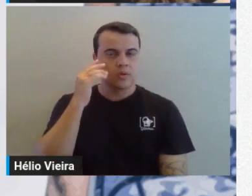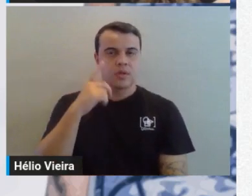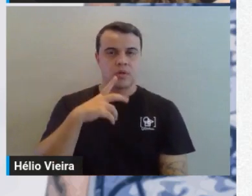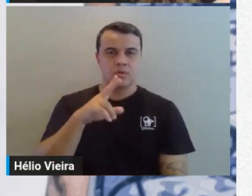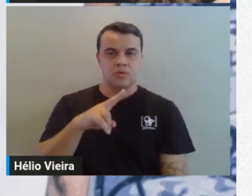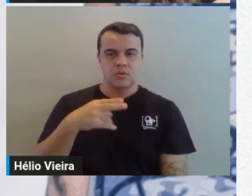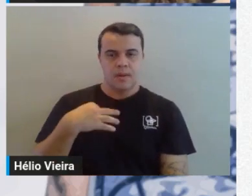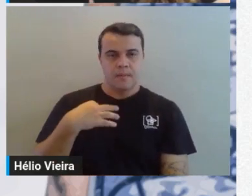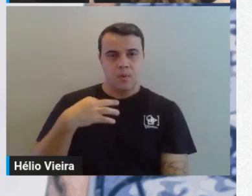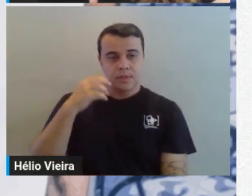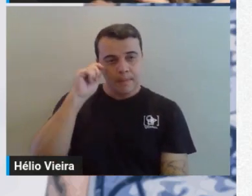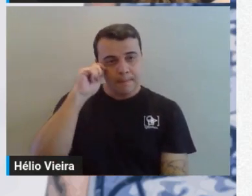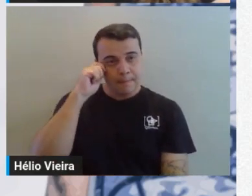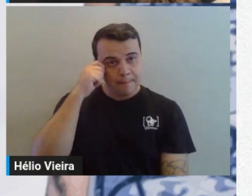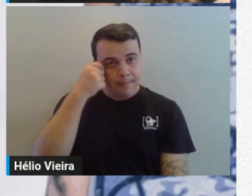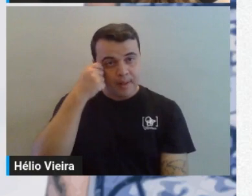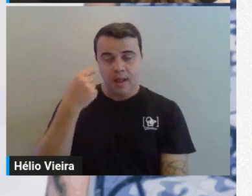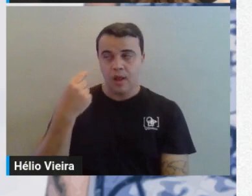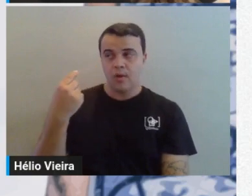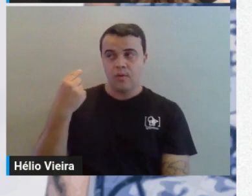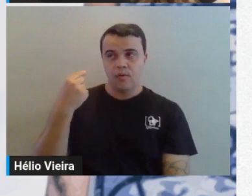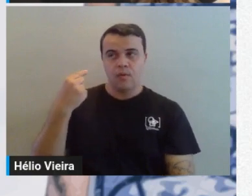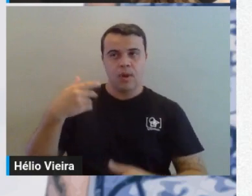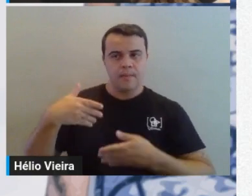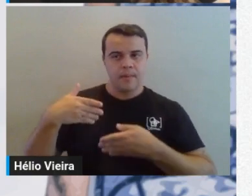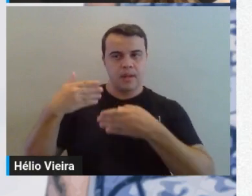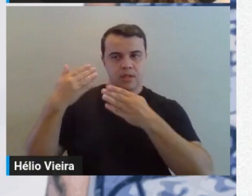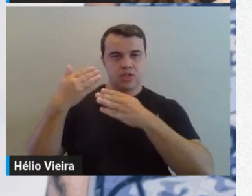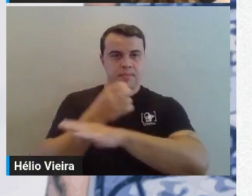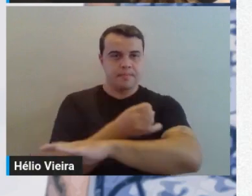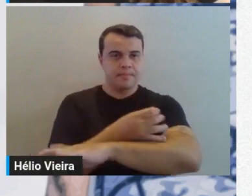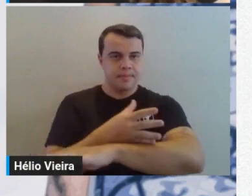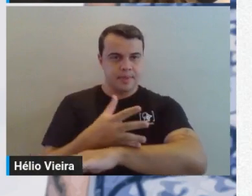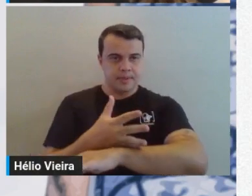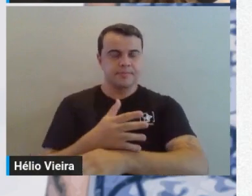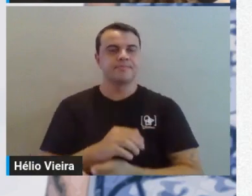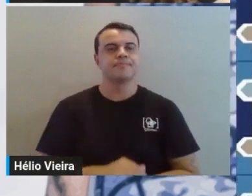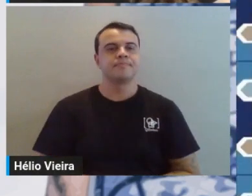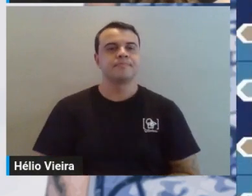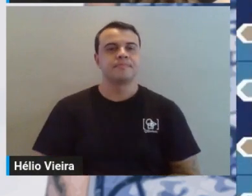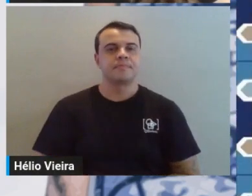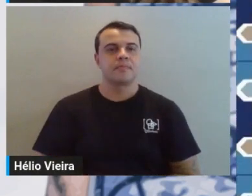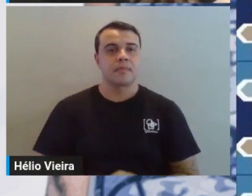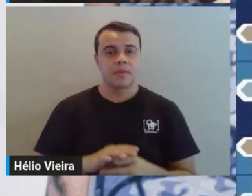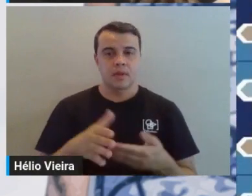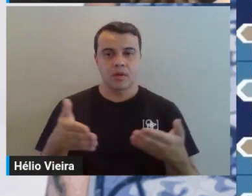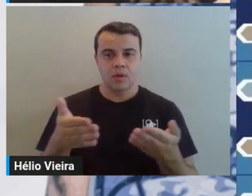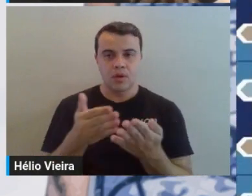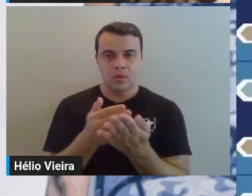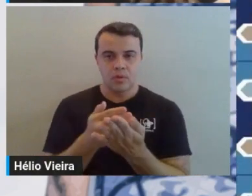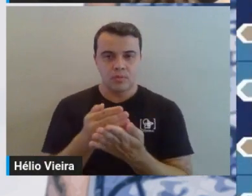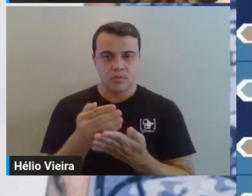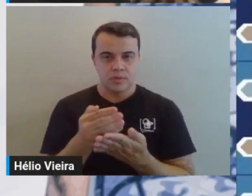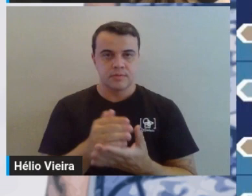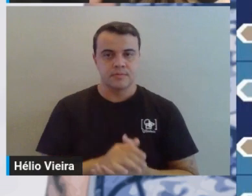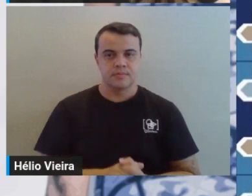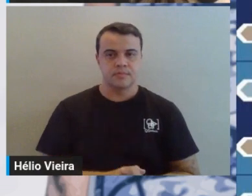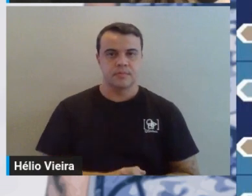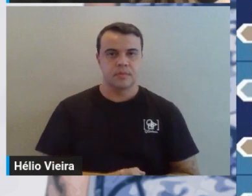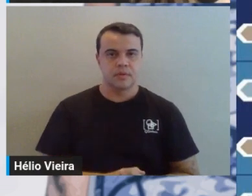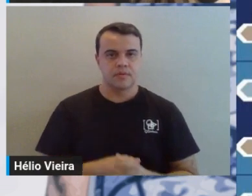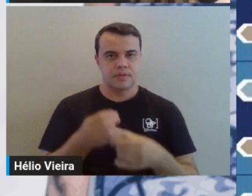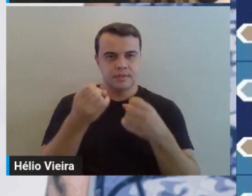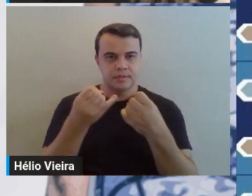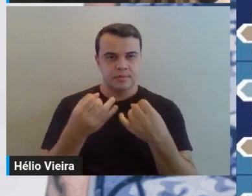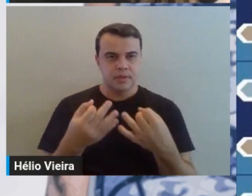uma blusa preta e ao fundo uma parede branca. Então, começando, a gente vai falar